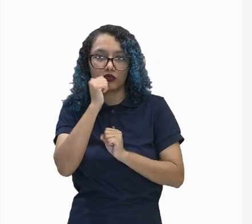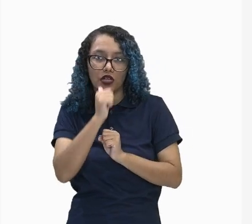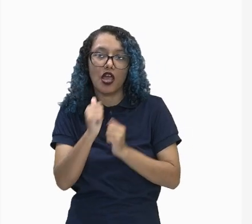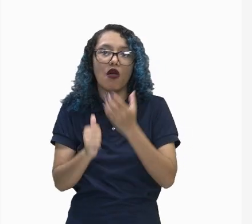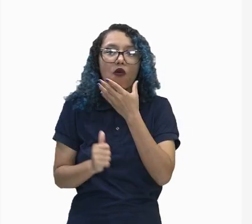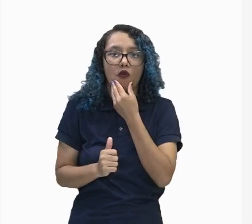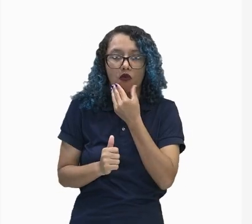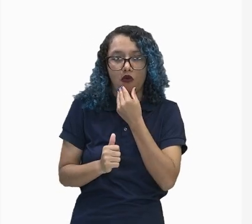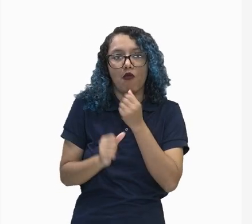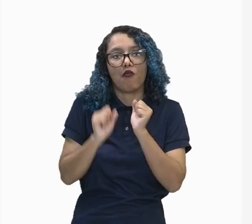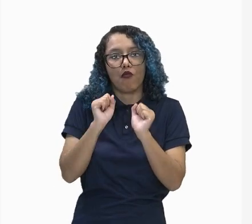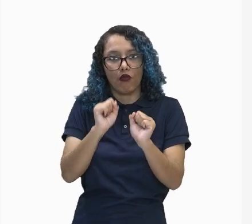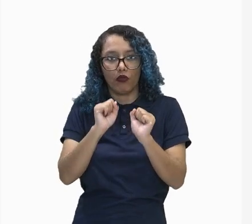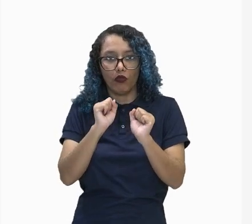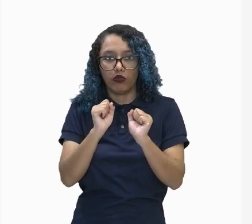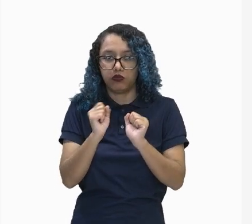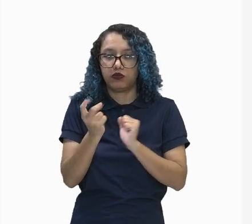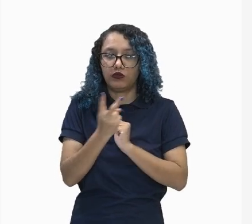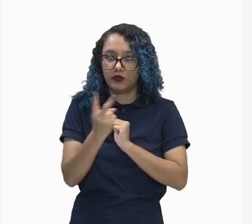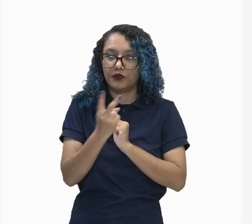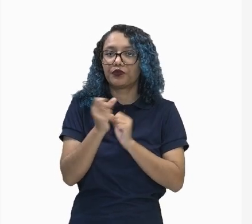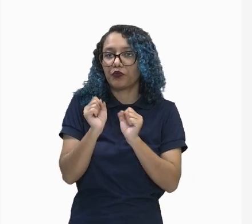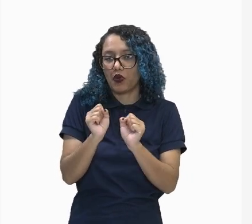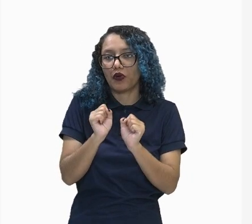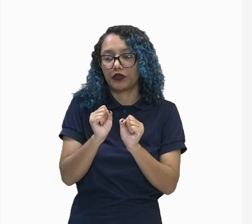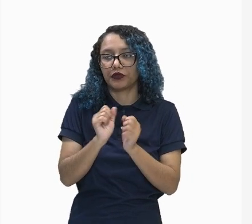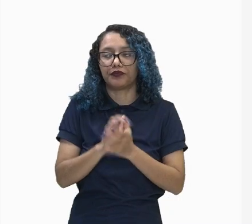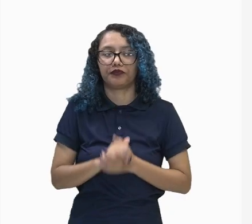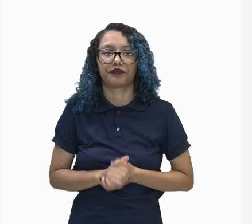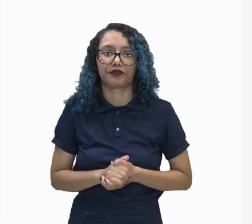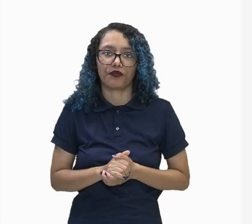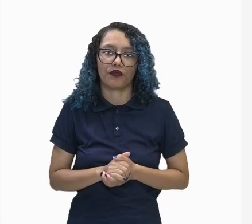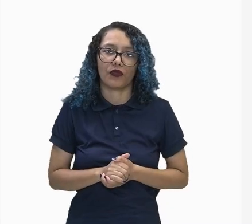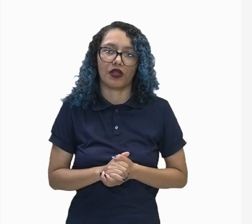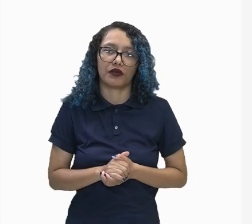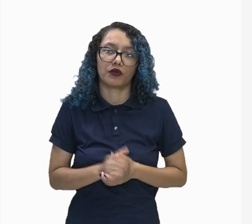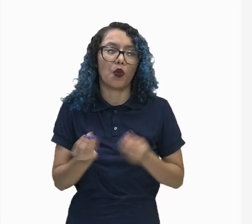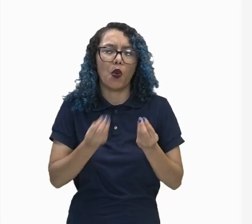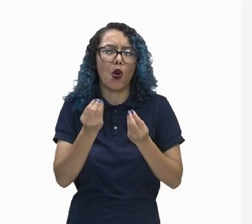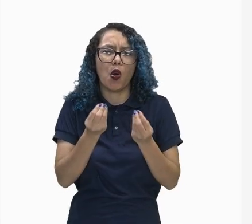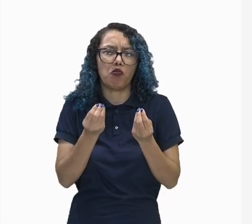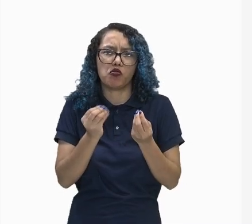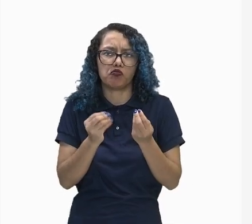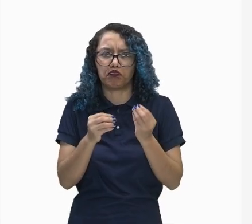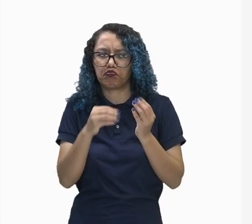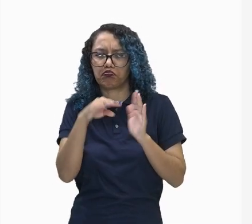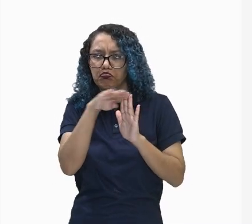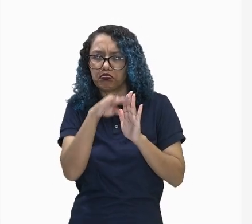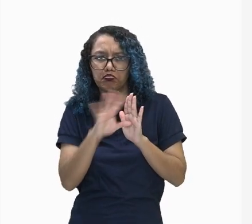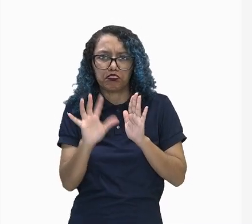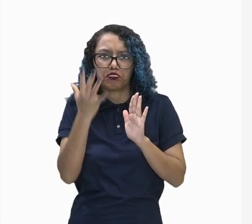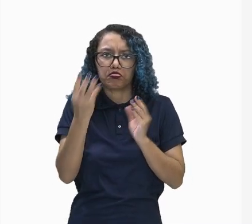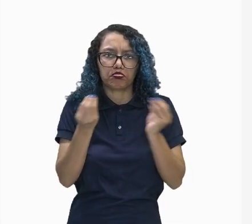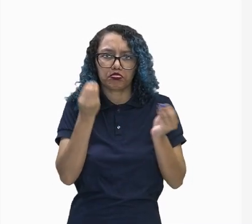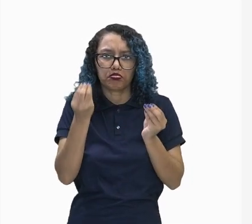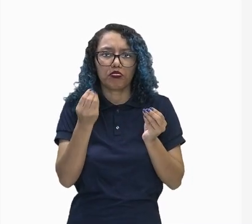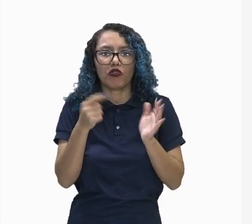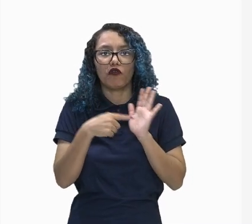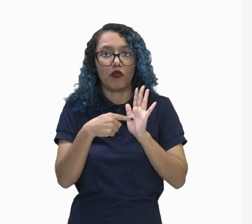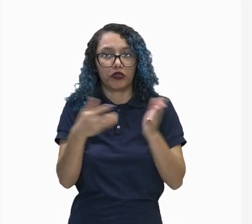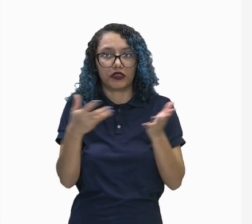masculino e feminino, respectivamente. Então, como é que funciona, né? A gente vai observar aí na